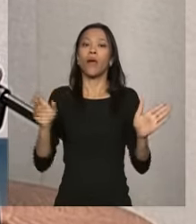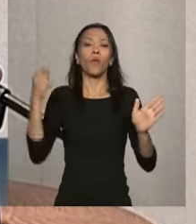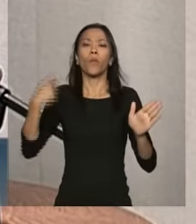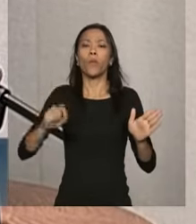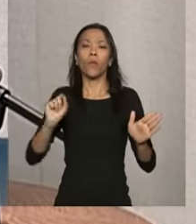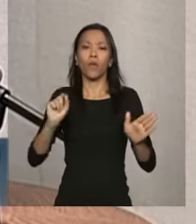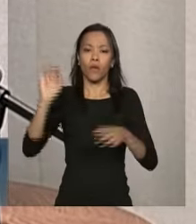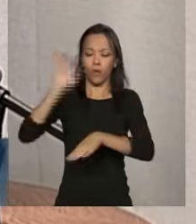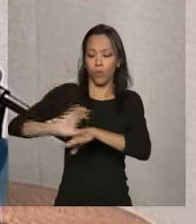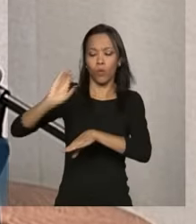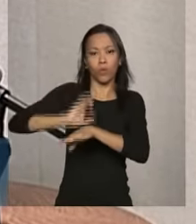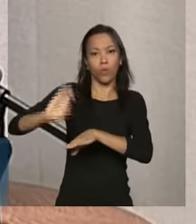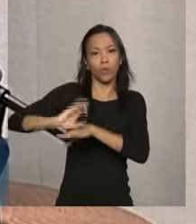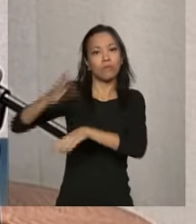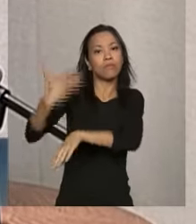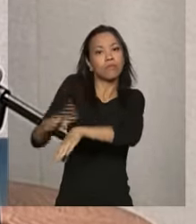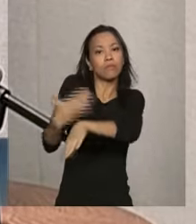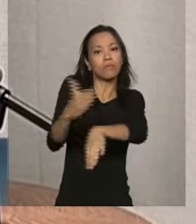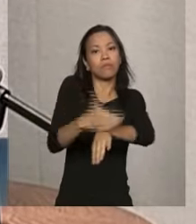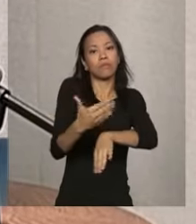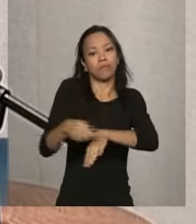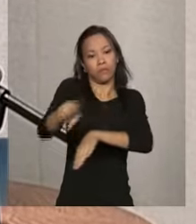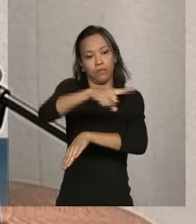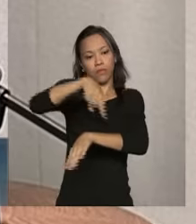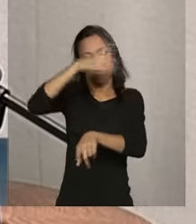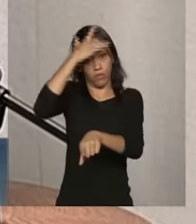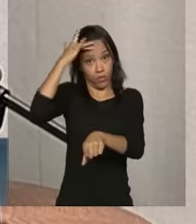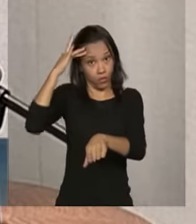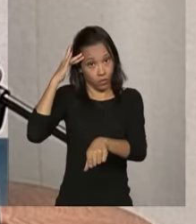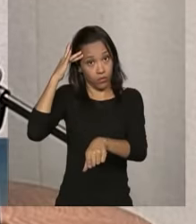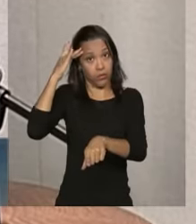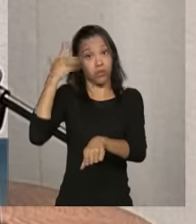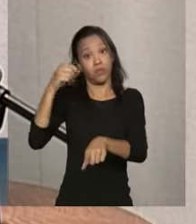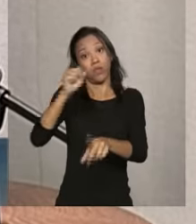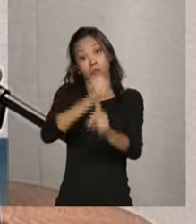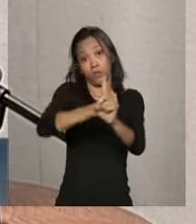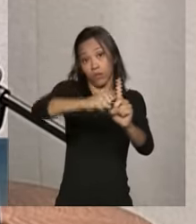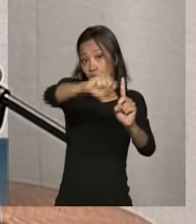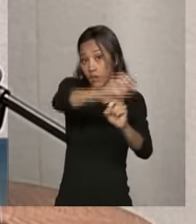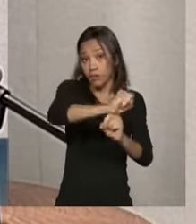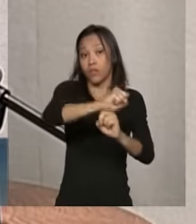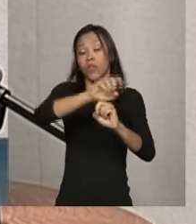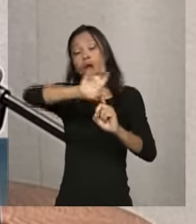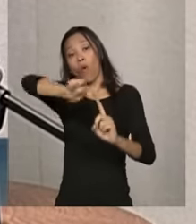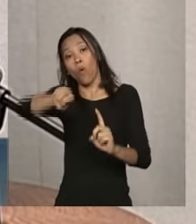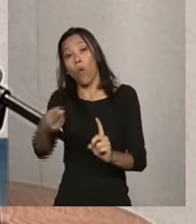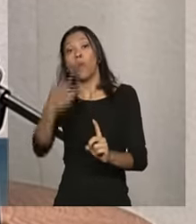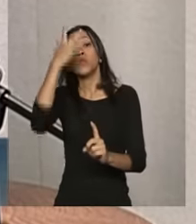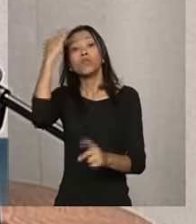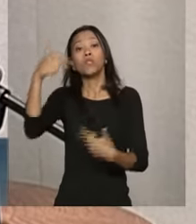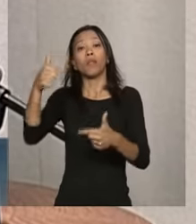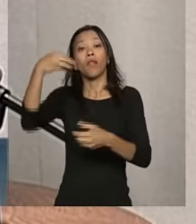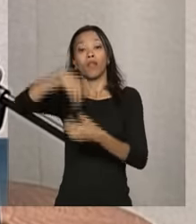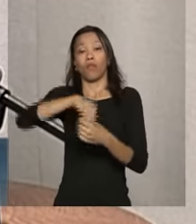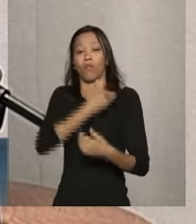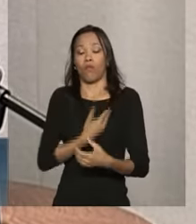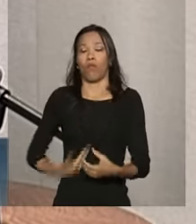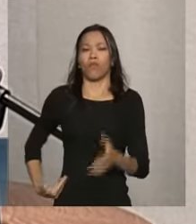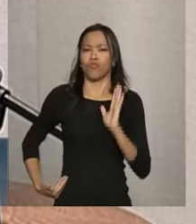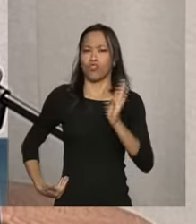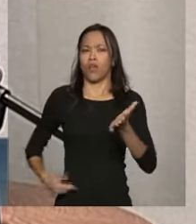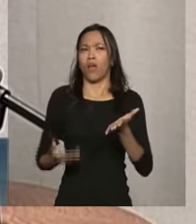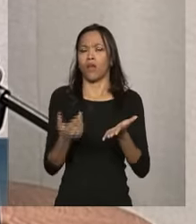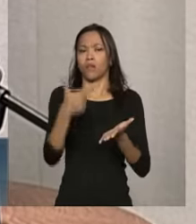capacitação de servidores públicos ou de da sociedade civil que trabalham com isso já foram até agora